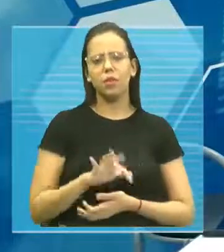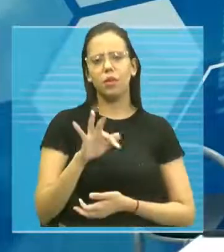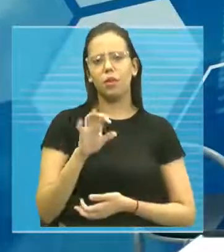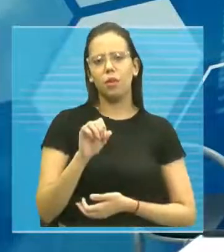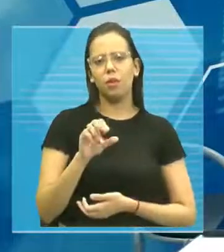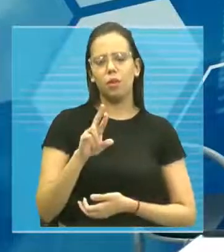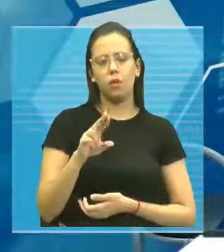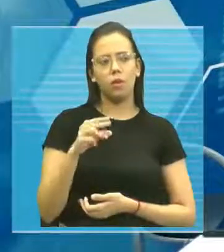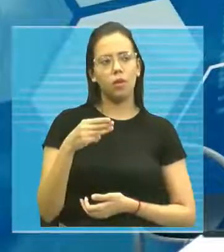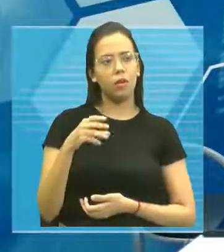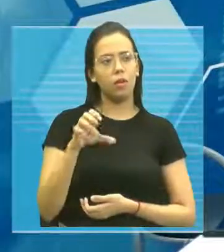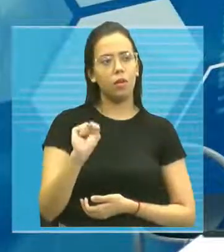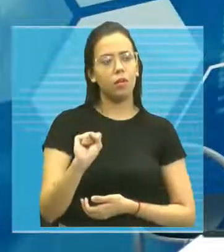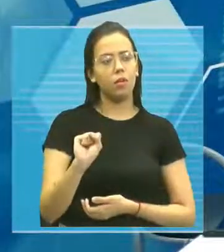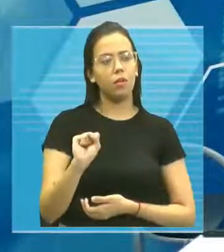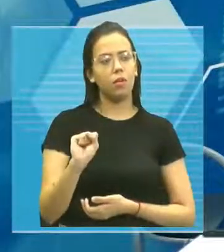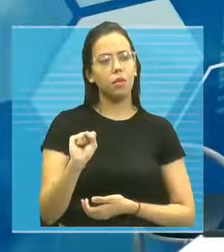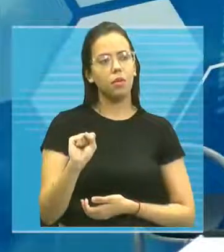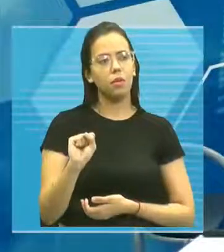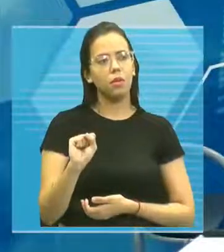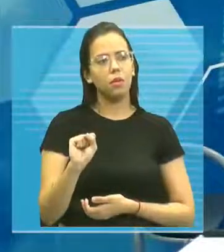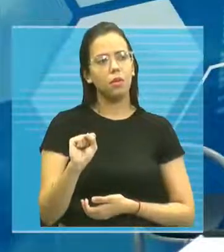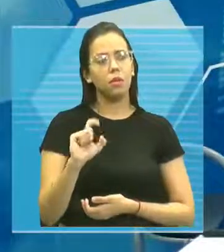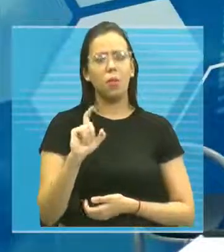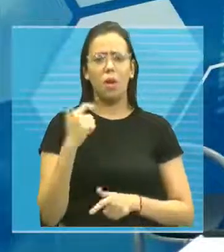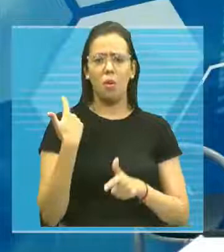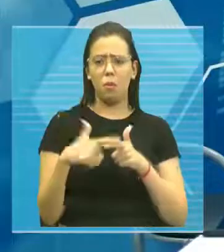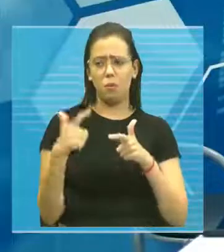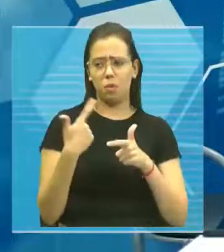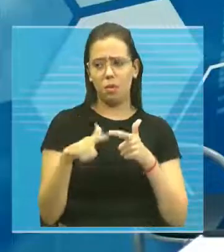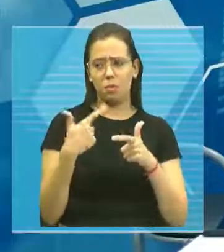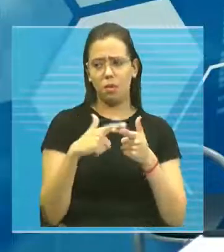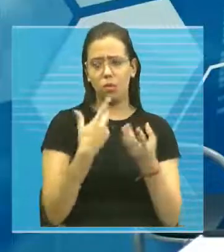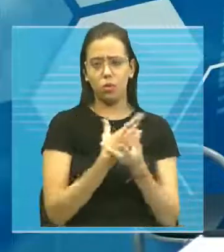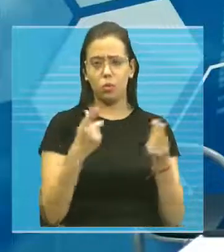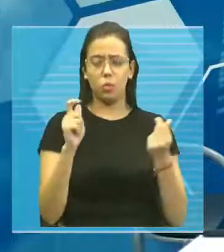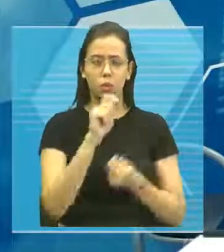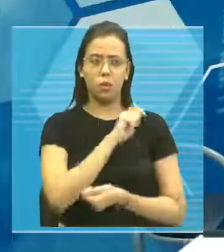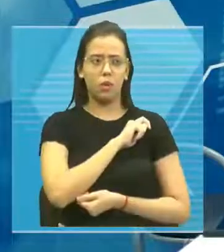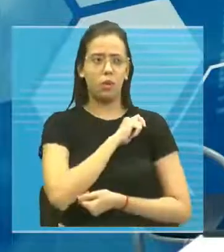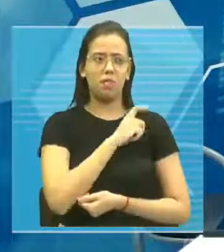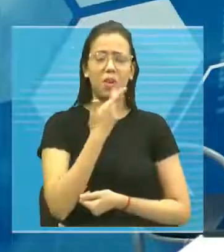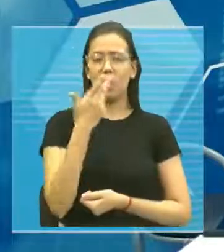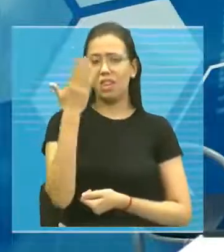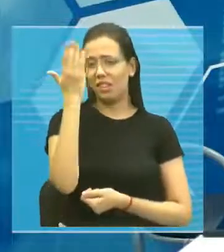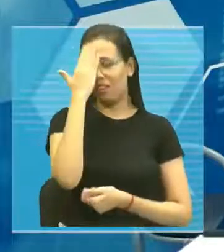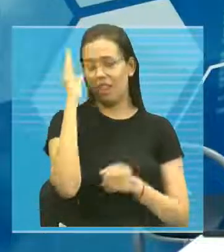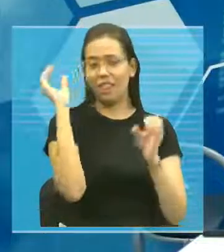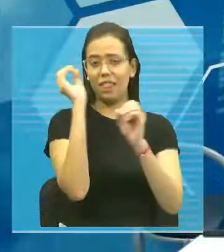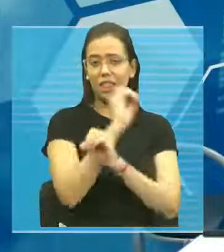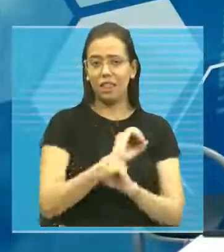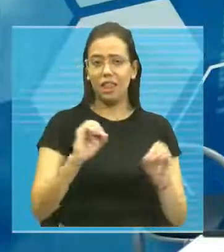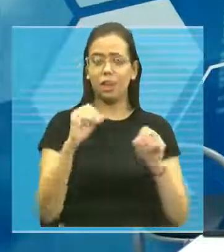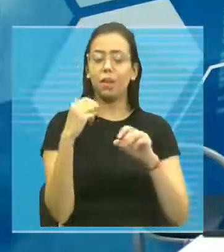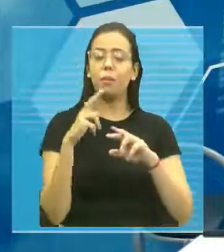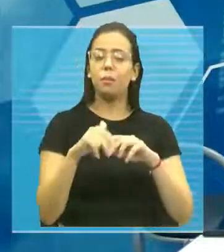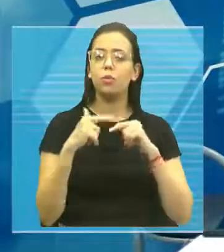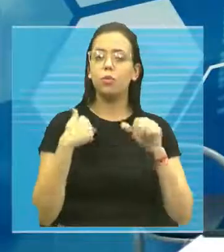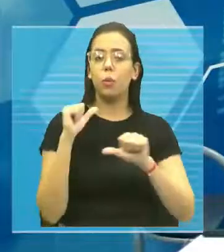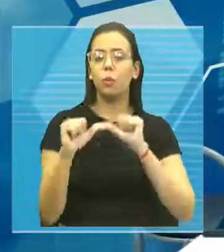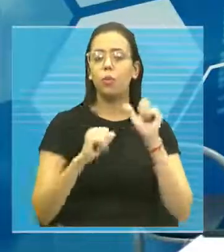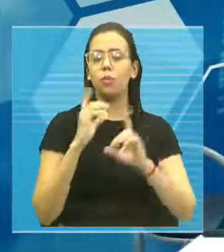a bandeira assim um calo no pé de muita gente muitos alunos vieram no meu privado sem que não tava entendendo nada sabe porque eu mudei a